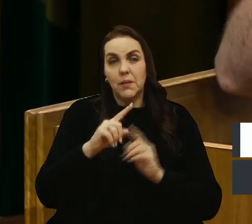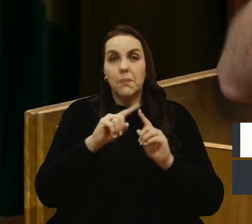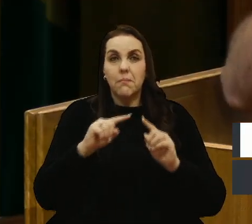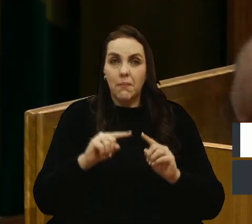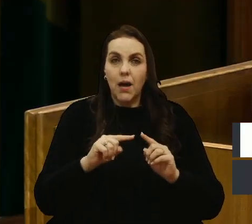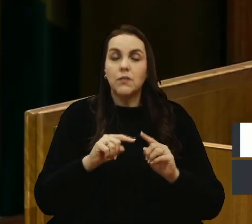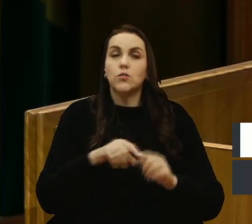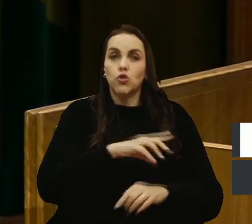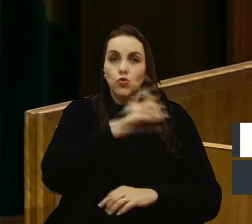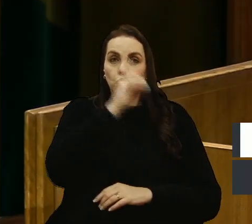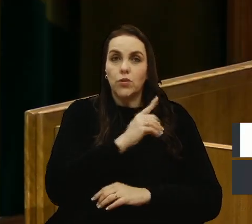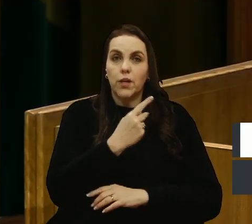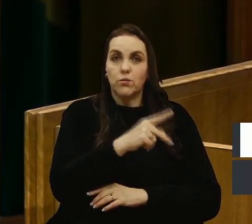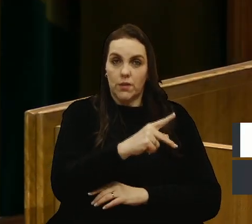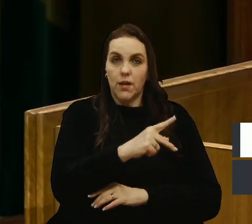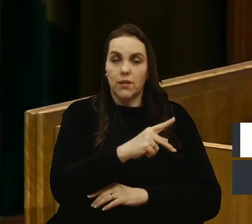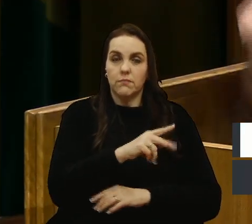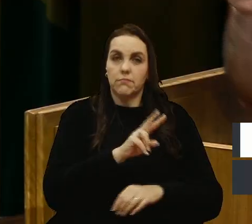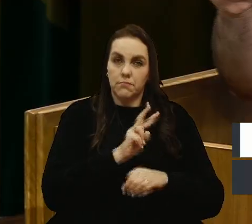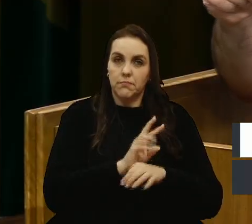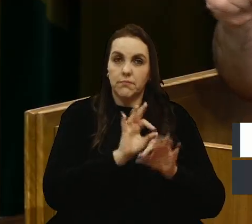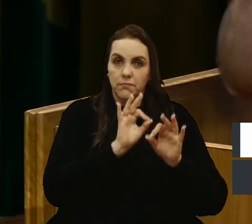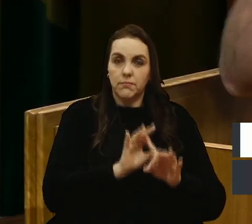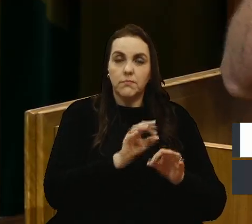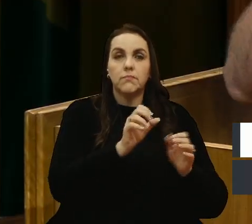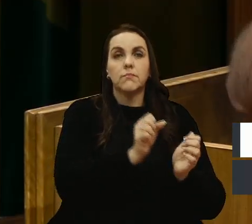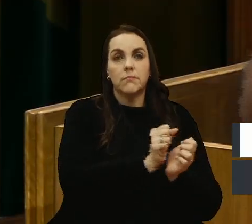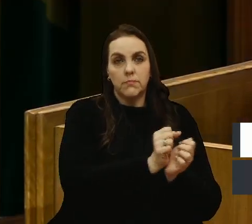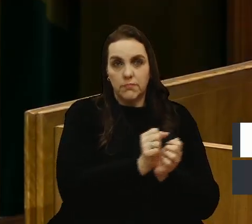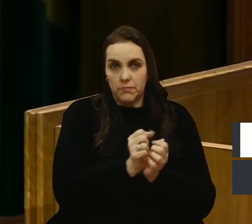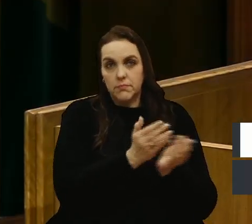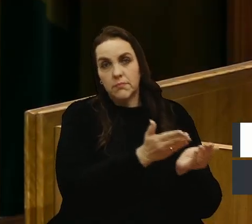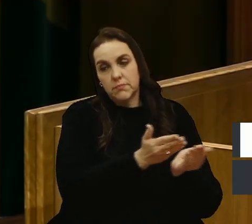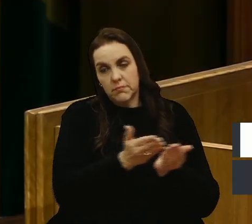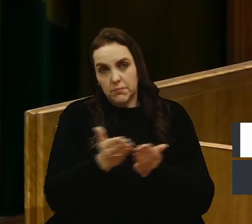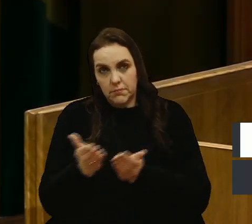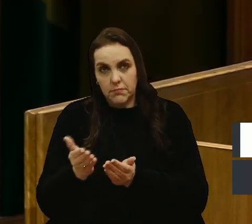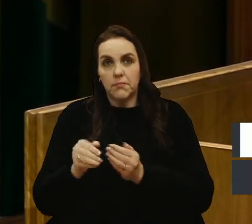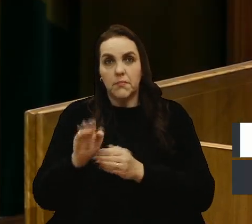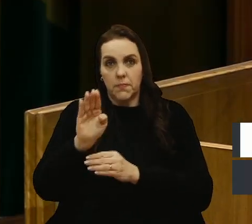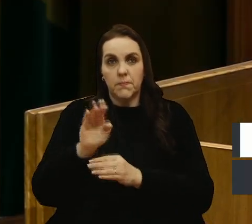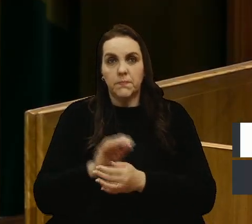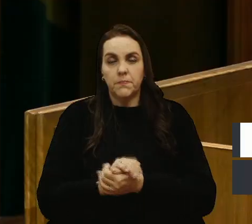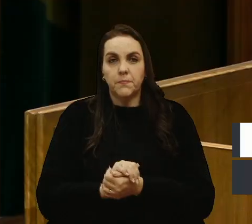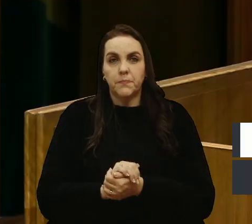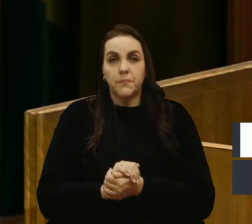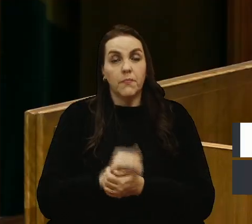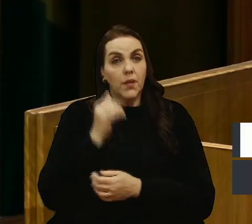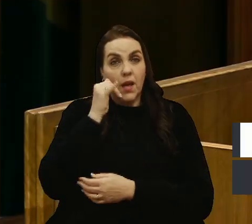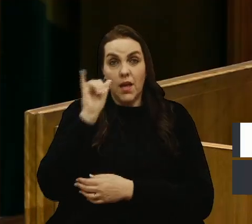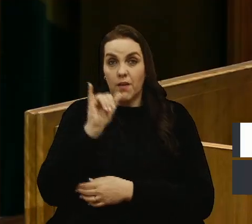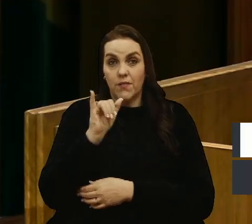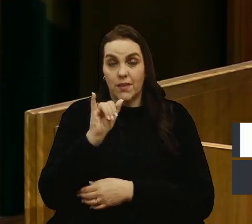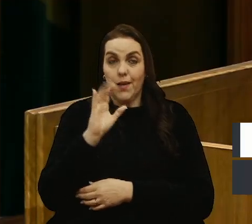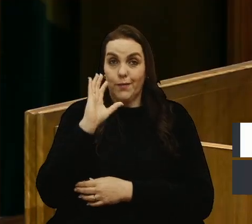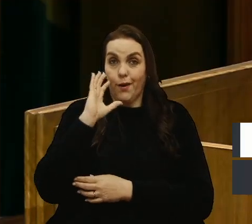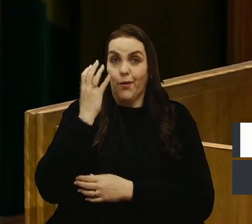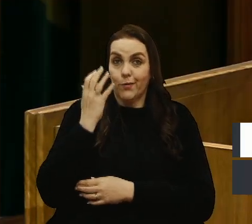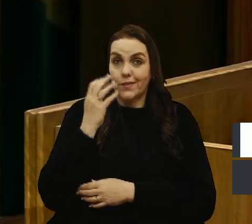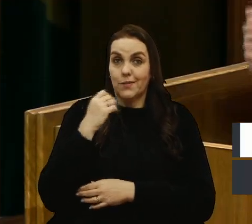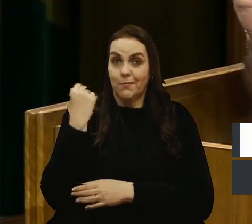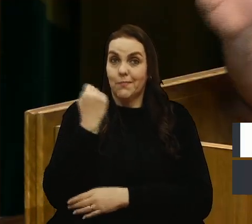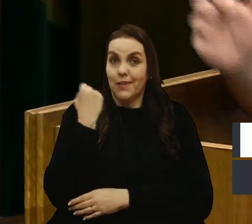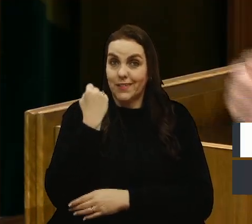todos os seus direitos reservados, levaram ele sob custódia e evitaram que acontecesse algo